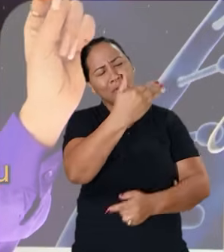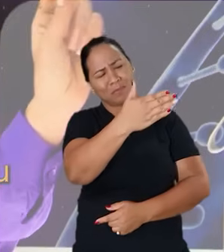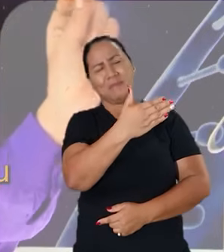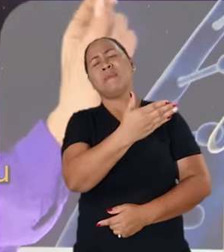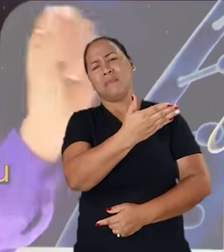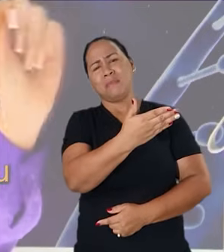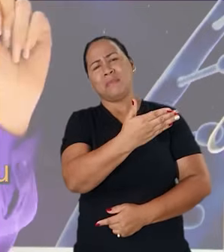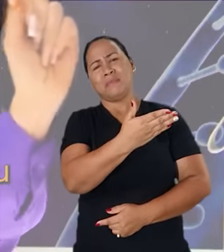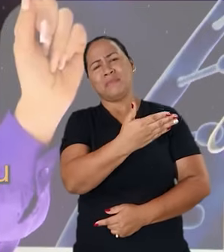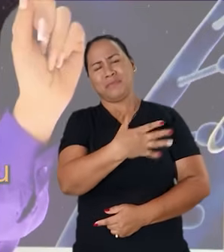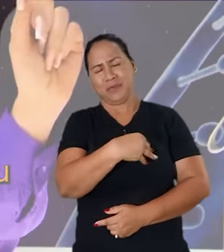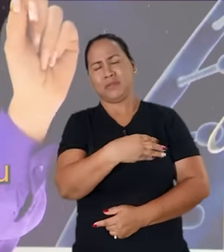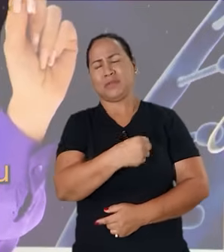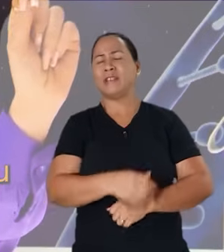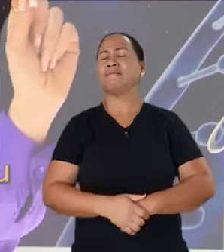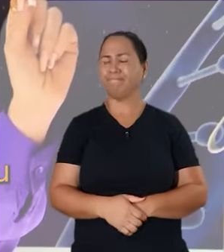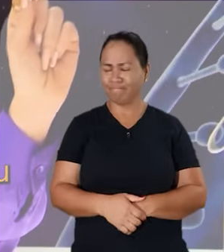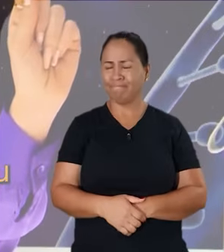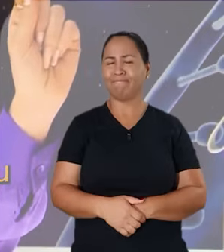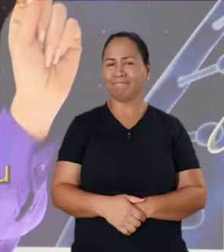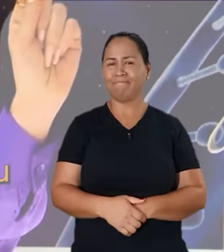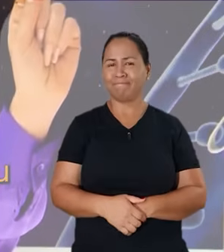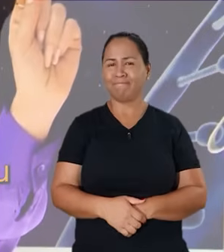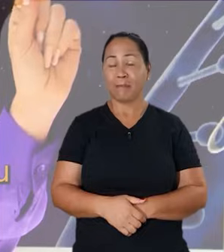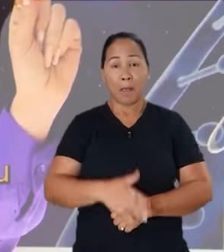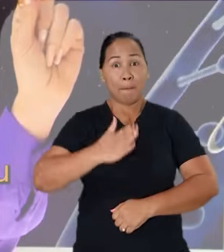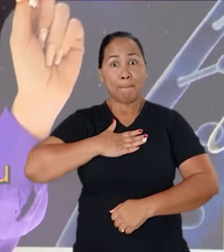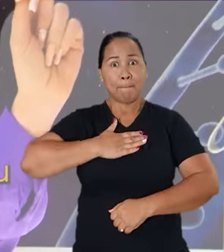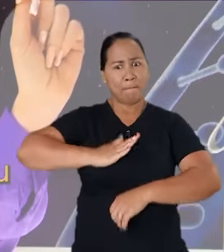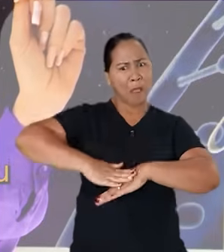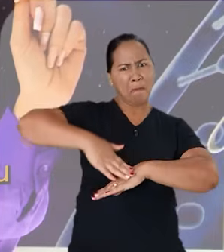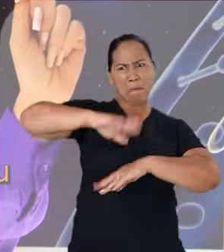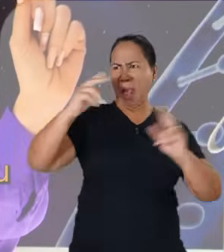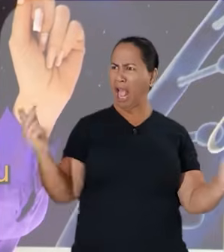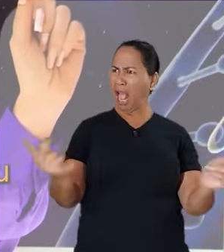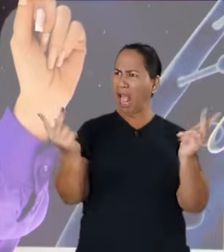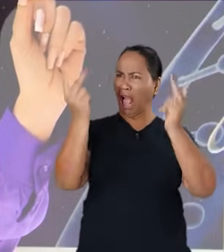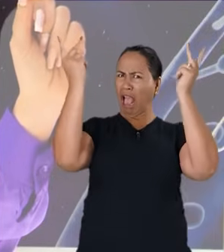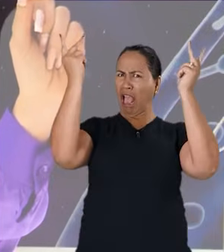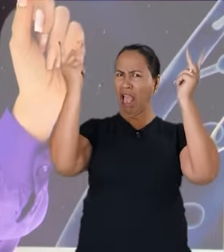O meu maior patrimônio não é aquilo que eu conquistei financeiramente.